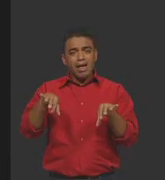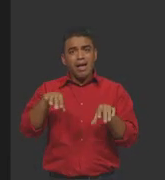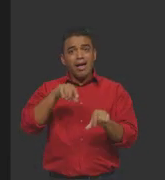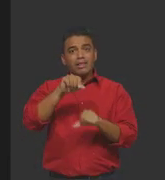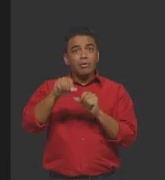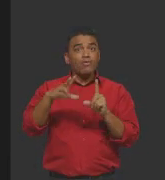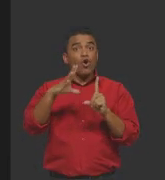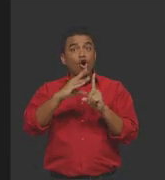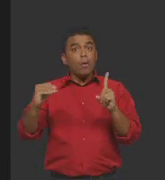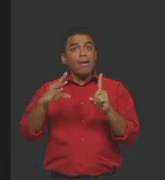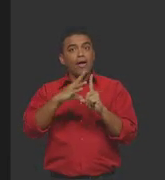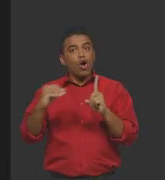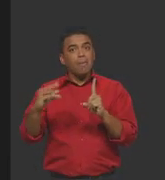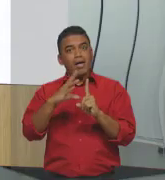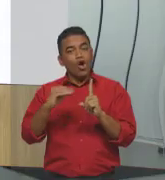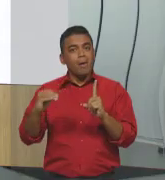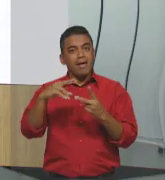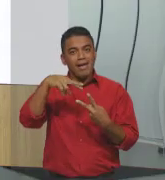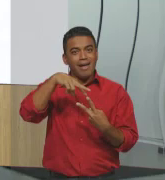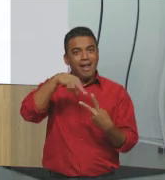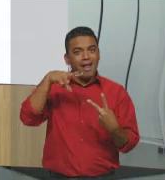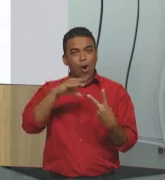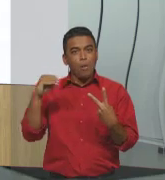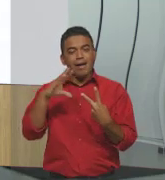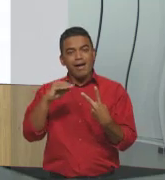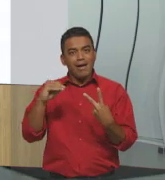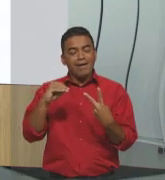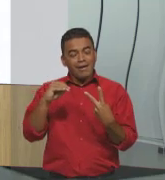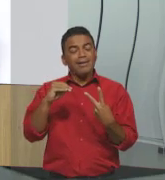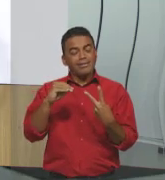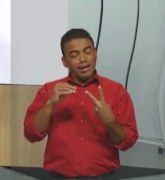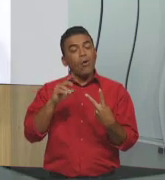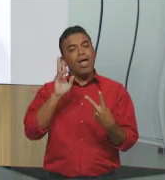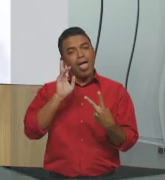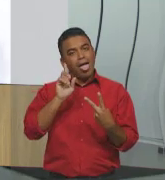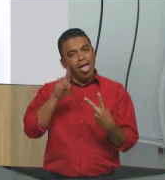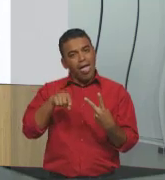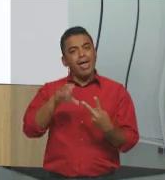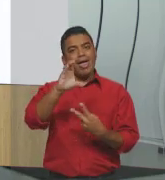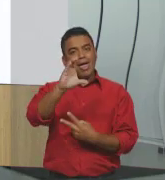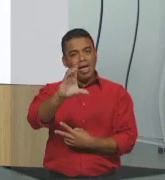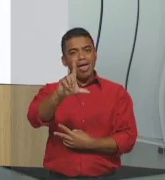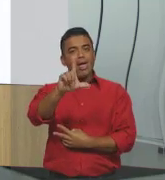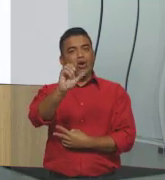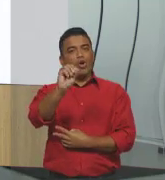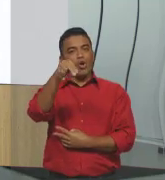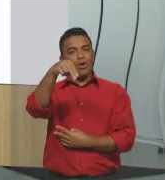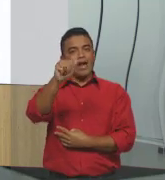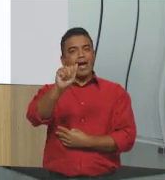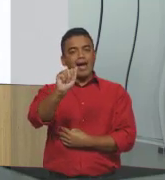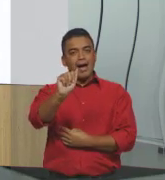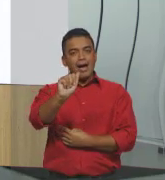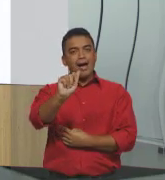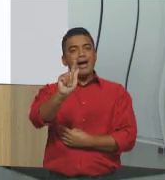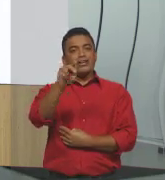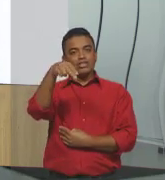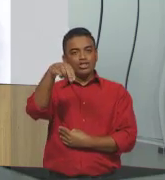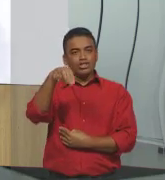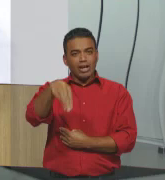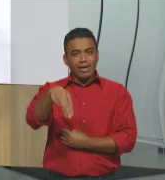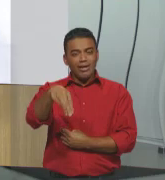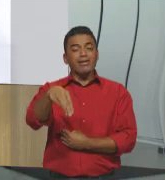exatas dele. Isso, então, é uma técnica de clonagem. Utilizando-se, então, a técnica do